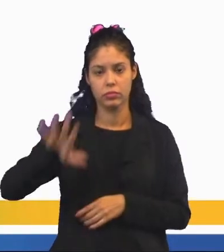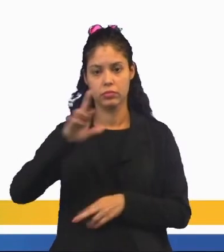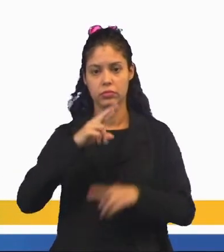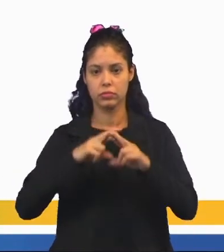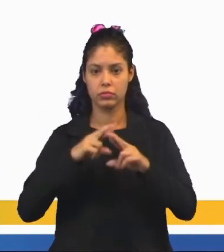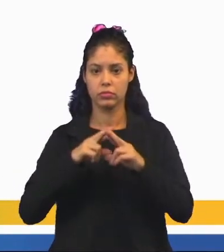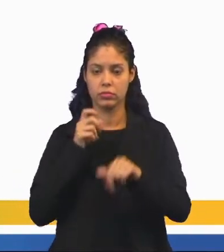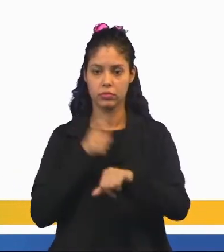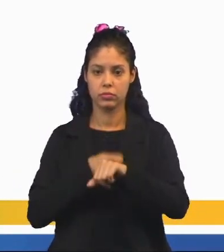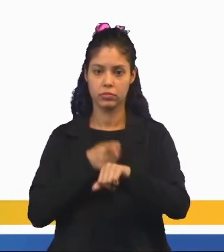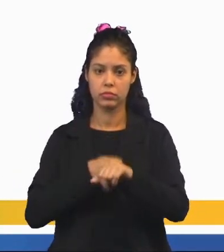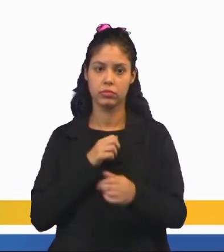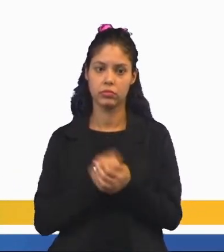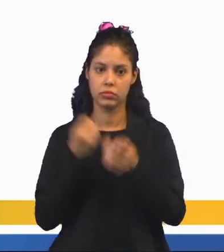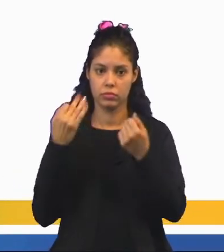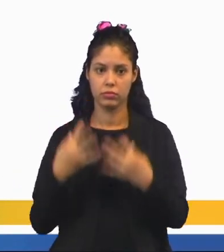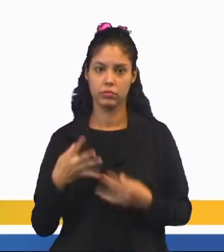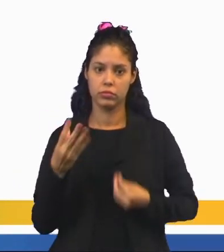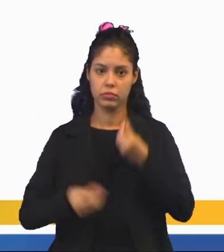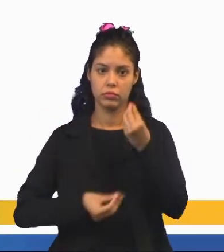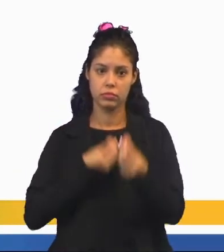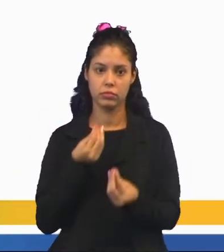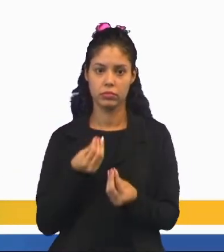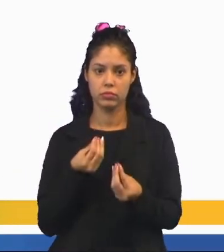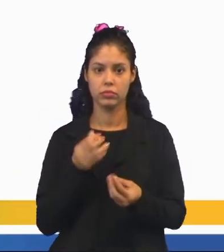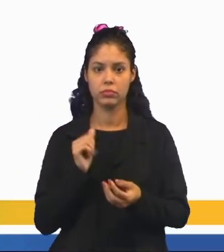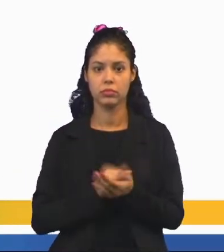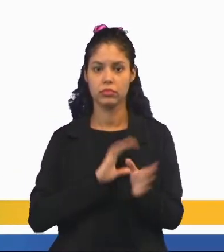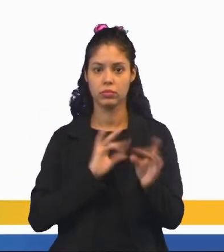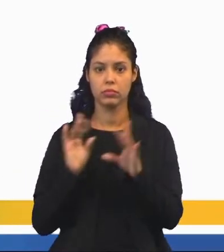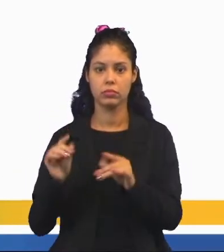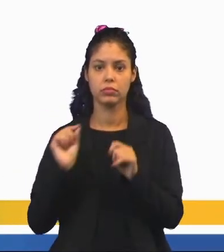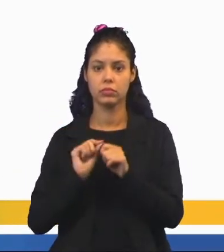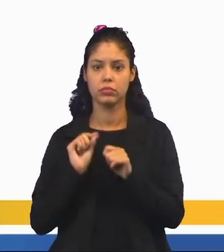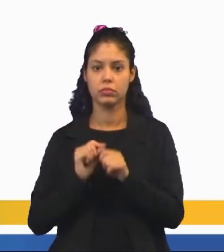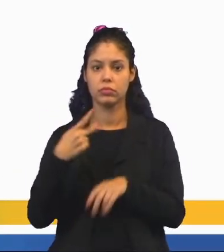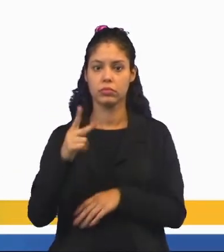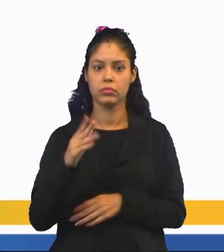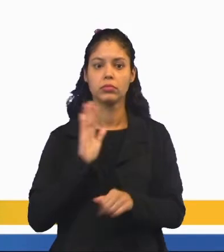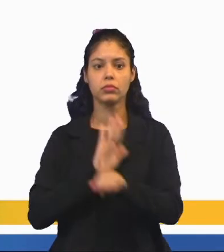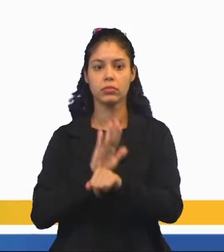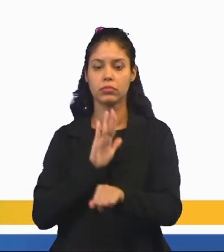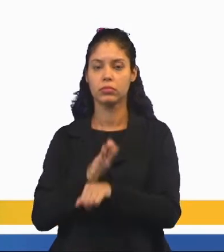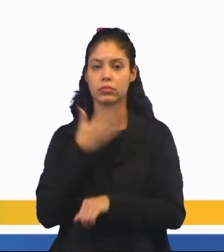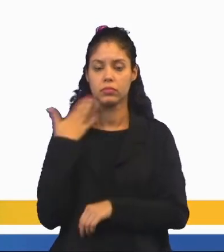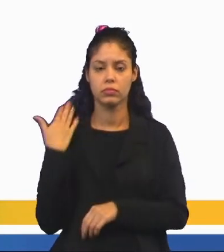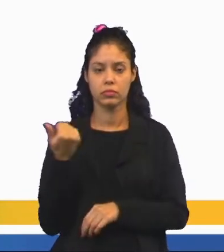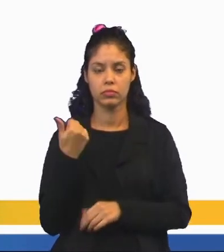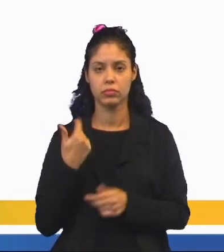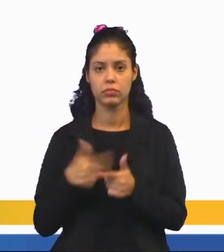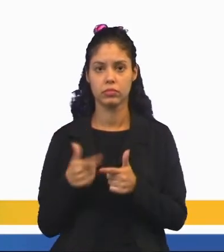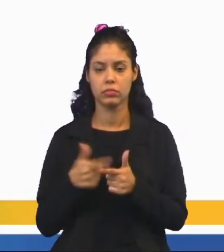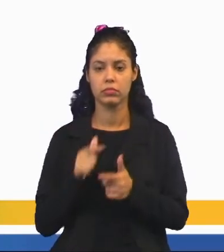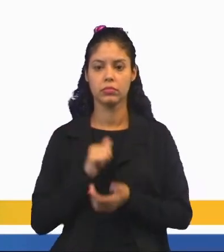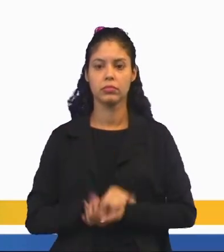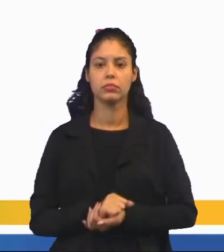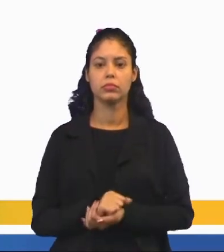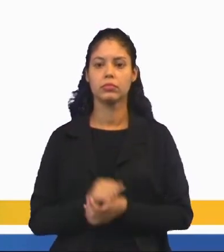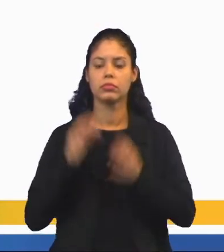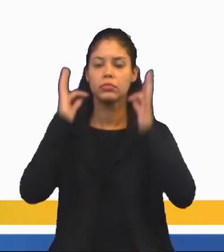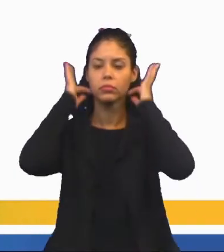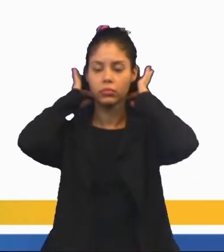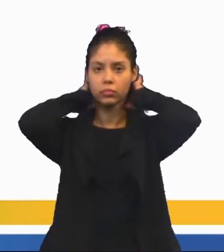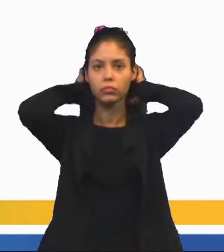Política Nacional de Resíduos Sólidos e aplica como cada um pode fazer sua parte para ajudar a solucionar esse